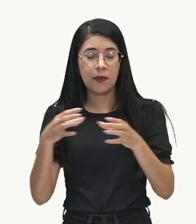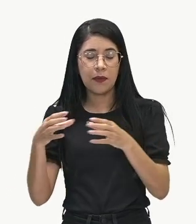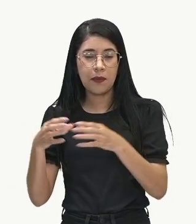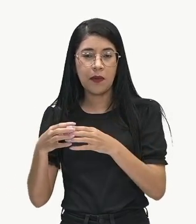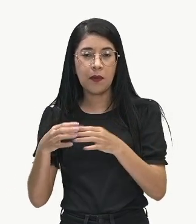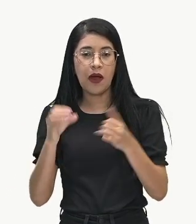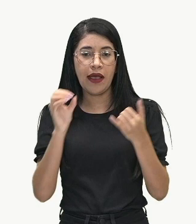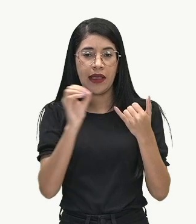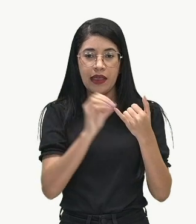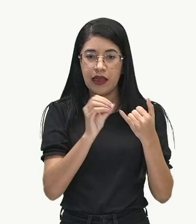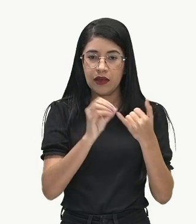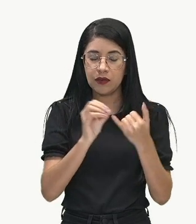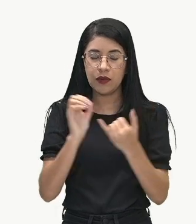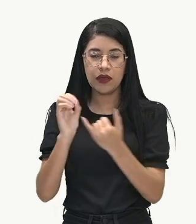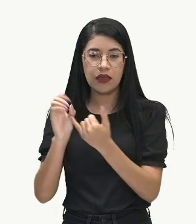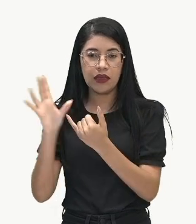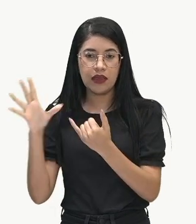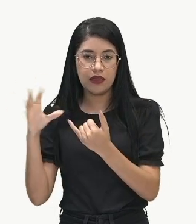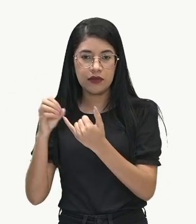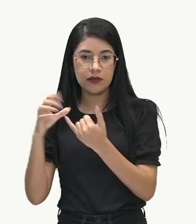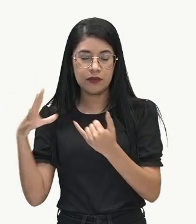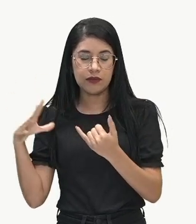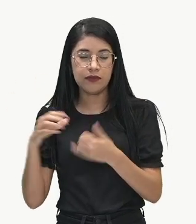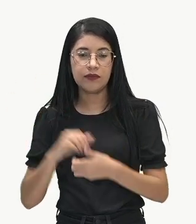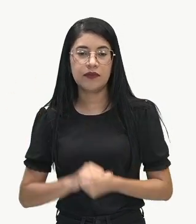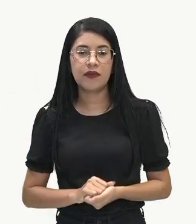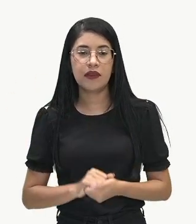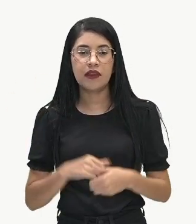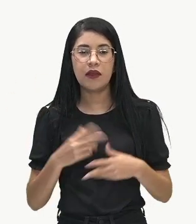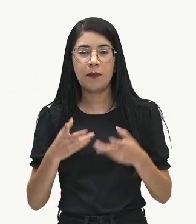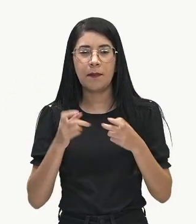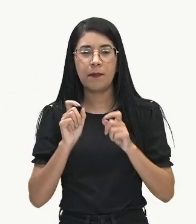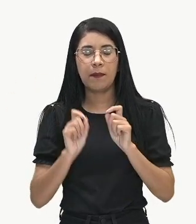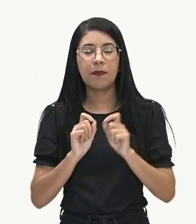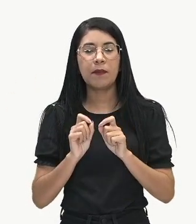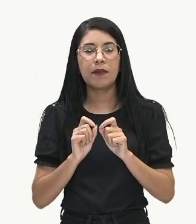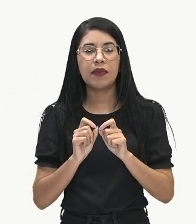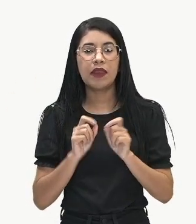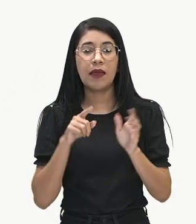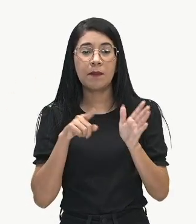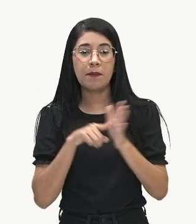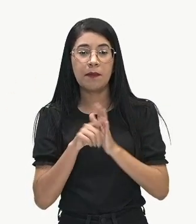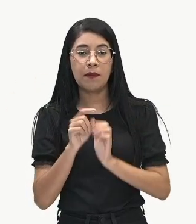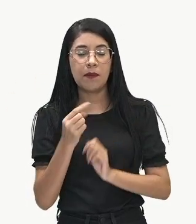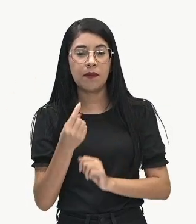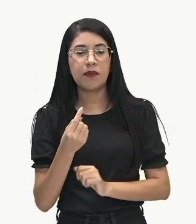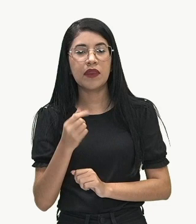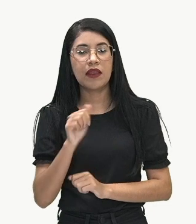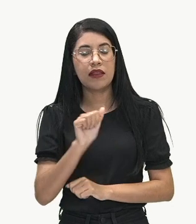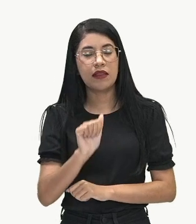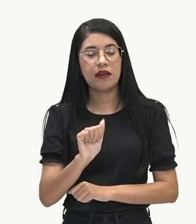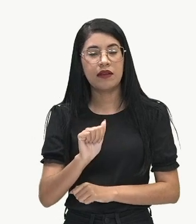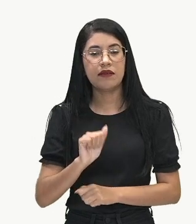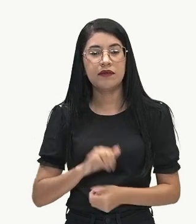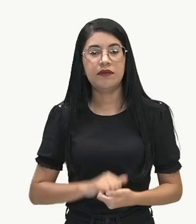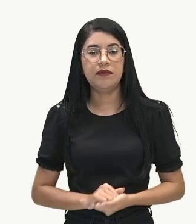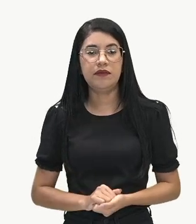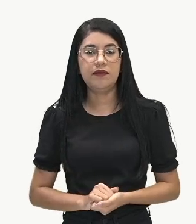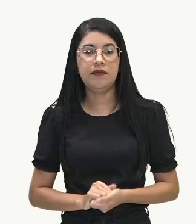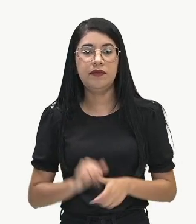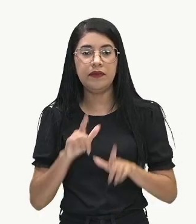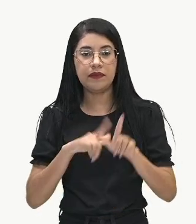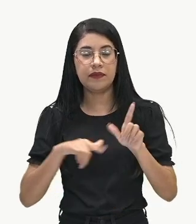e exotérmico. Então, note aqui a questão, a primeira letra, né? Na letra